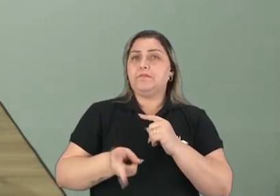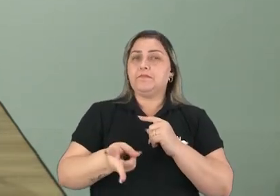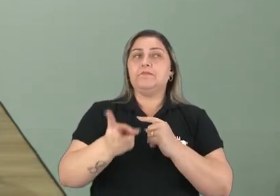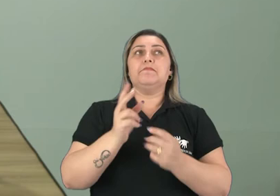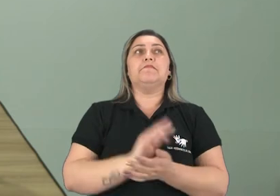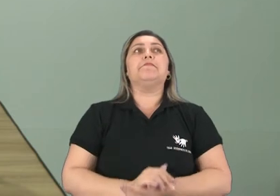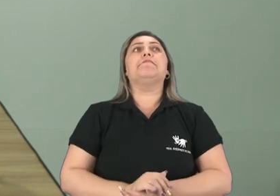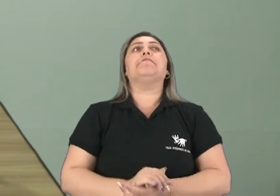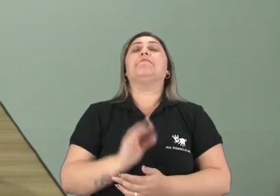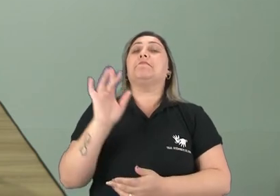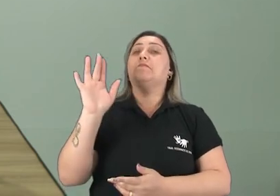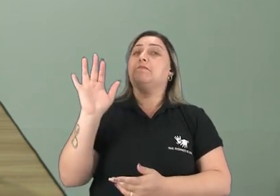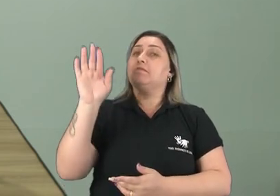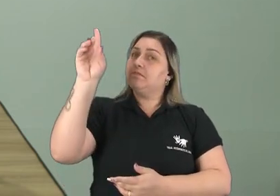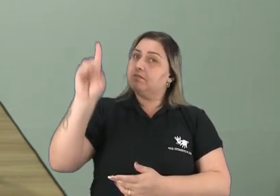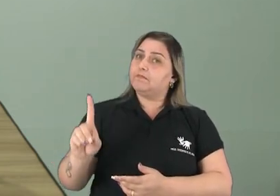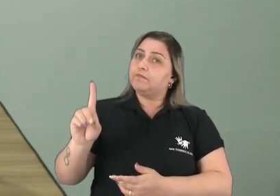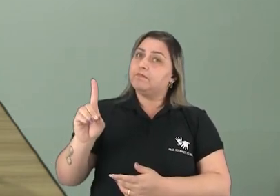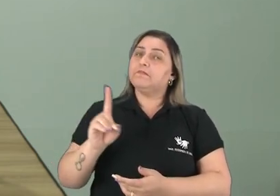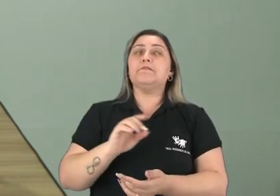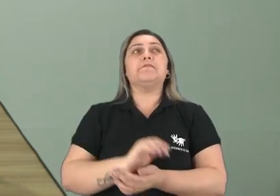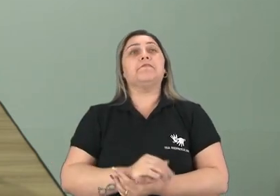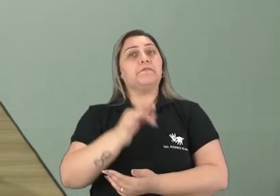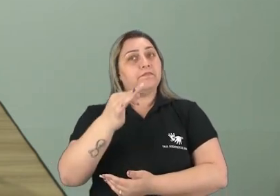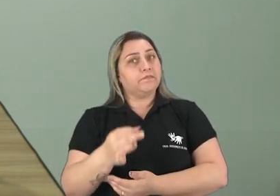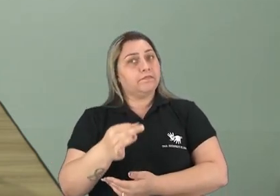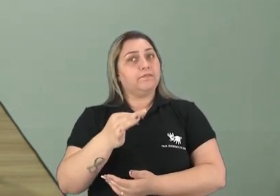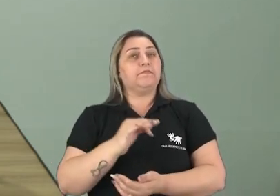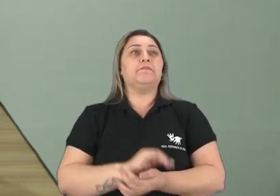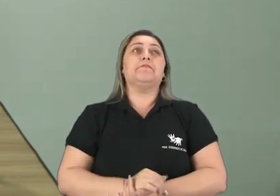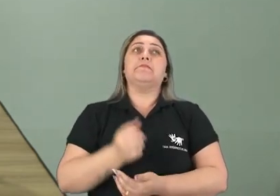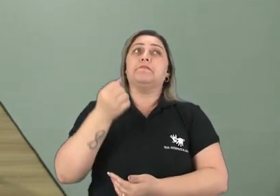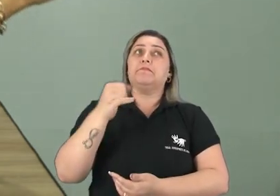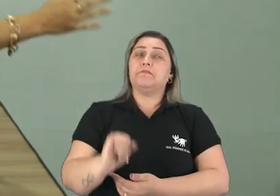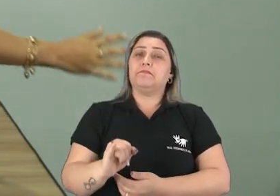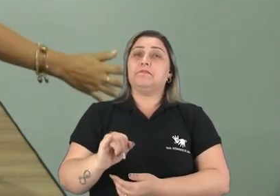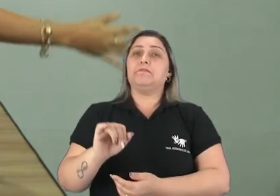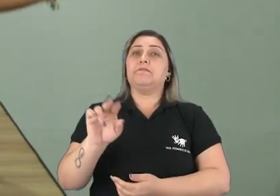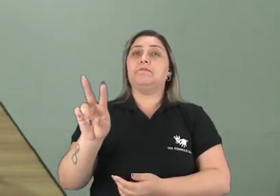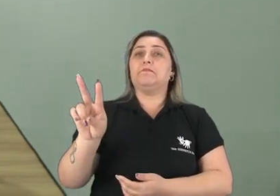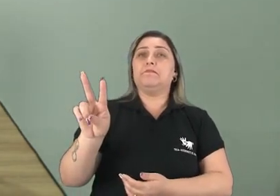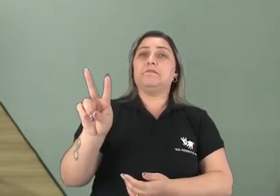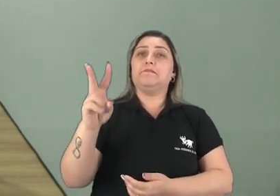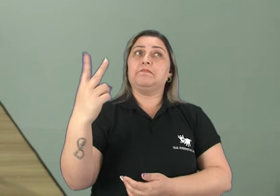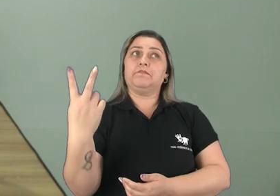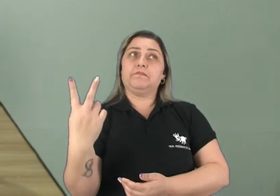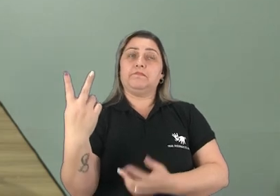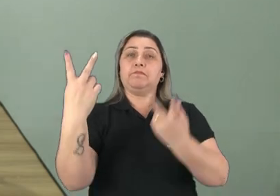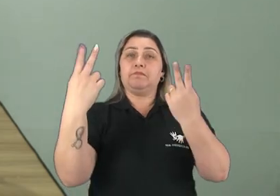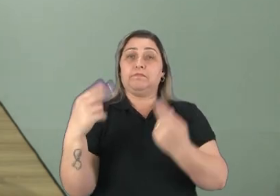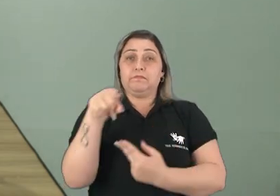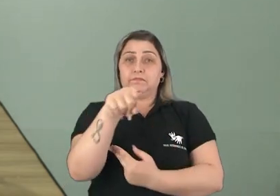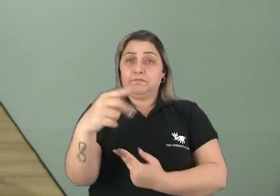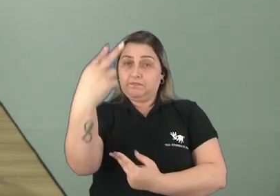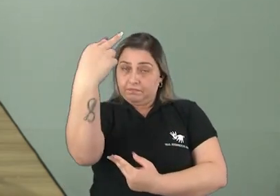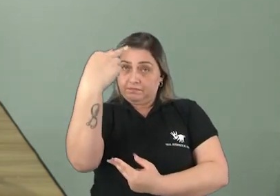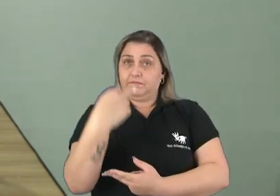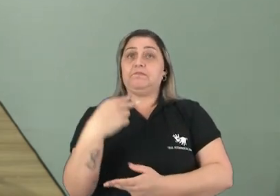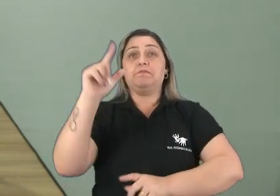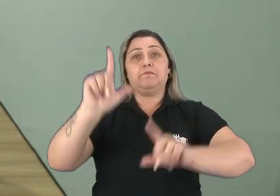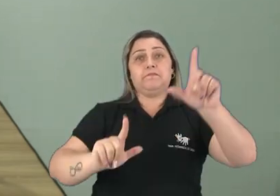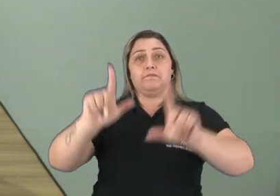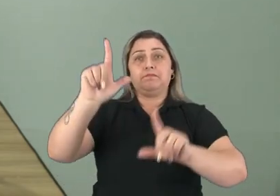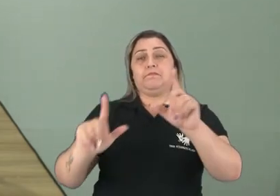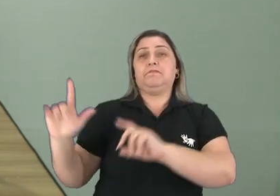sendo a mão direita. Certo? Se eu também me virar igual Pedro, igual vocês estão olhando para a tela da